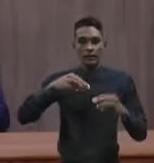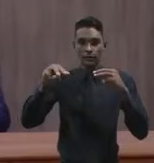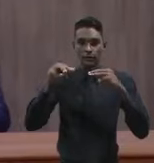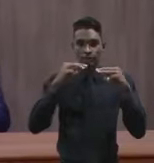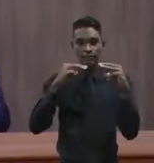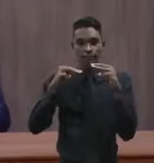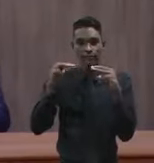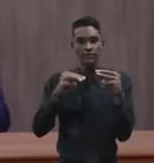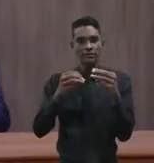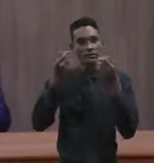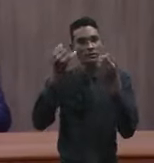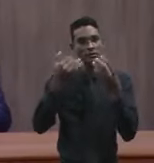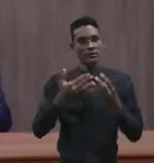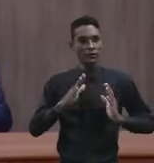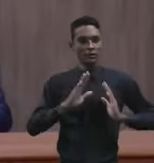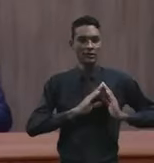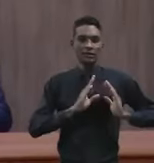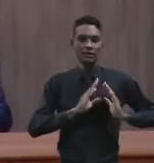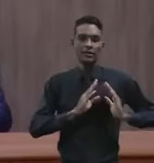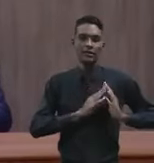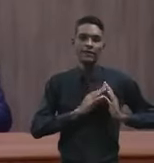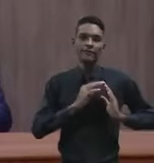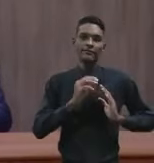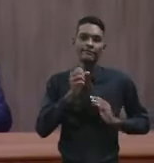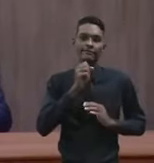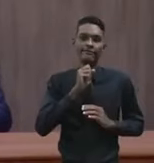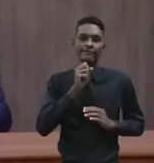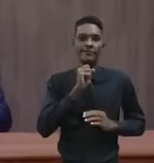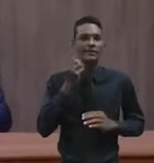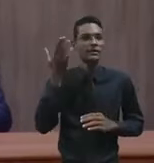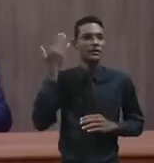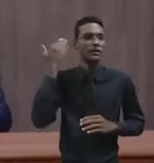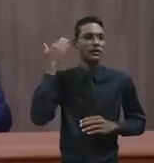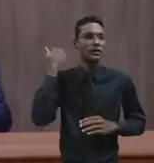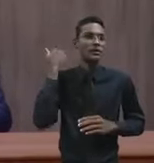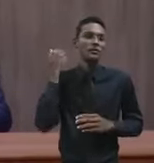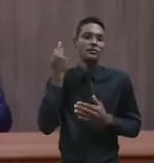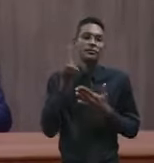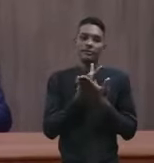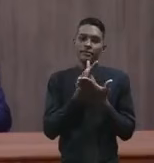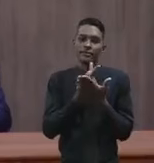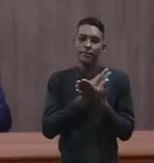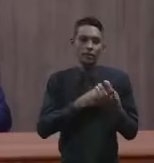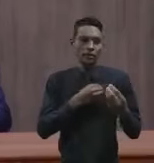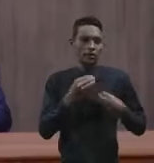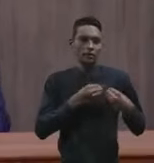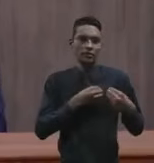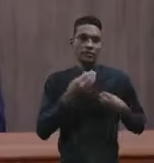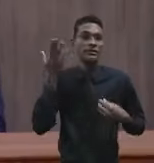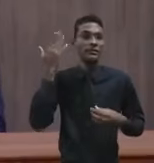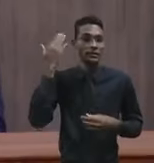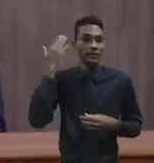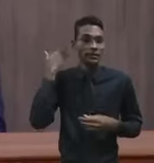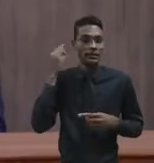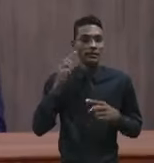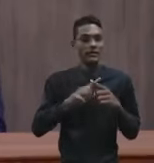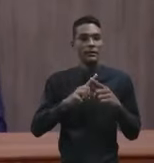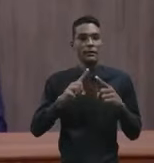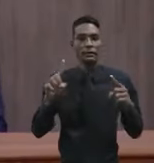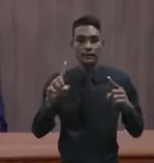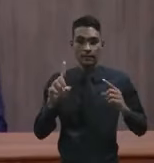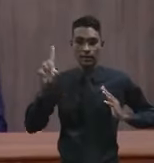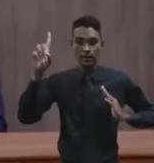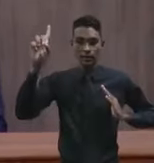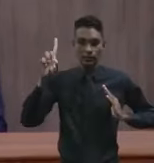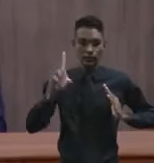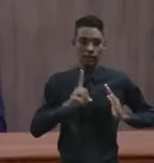mundo, né? Eita, meu irmão, lá no mundo tu era uma casa réia, que só tinha o que não prestava. Mas aí o valente entrou,